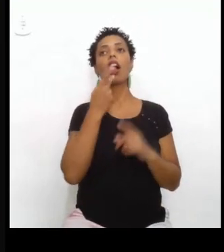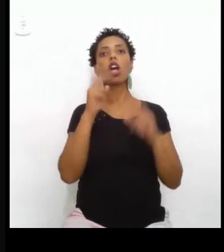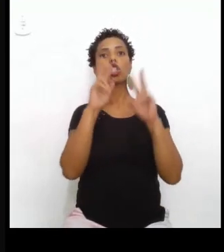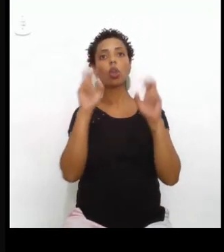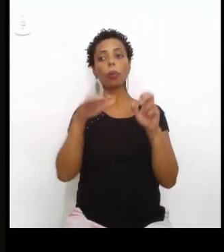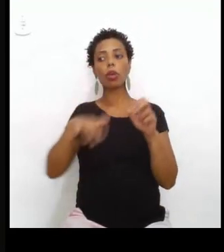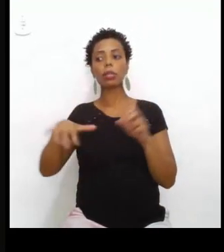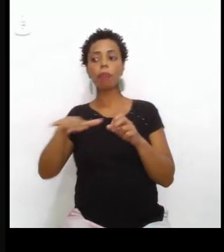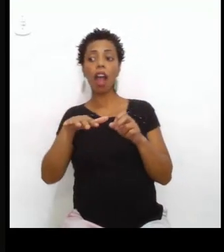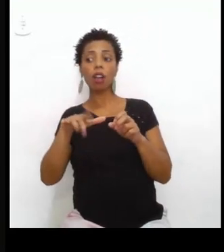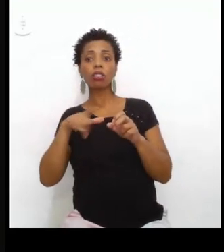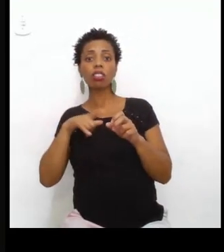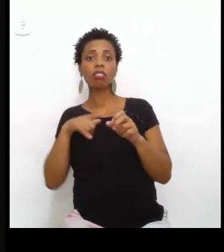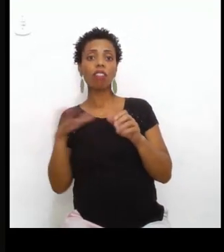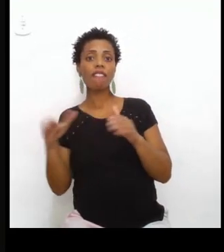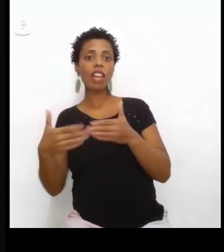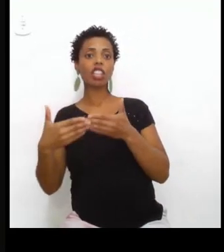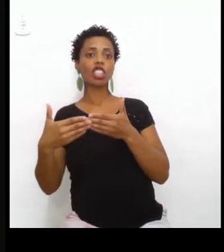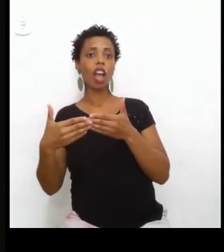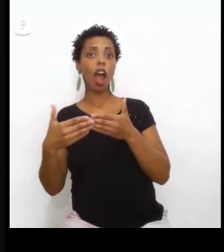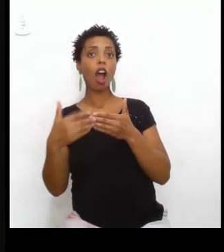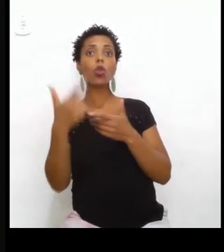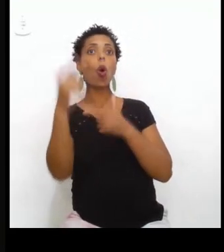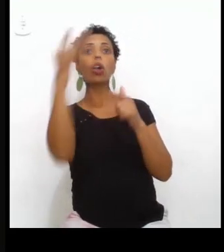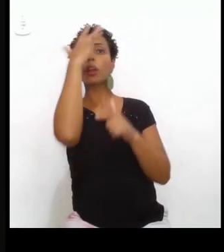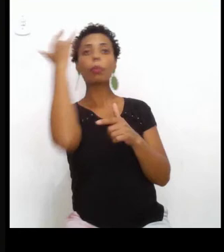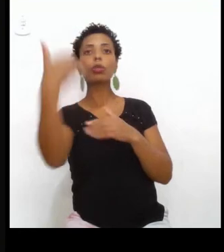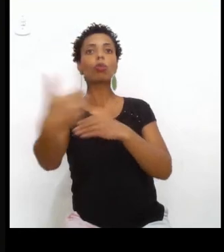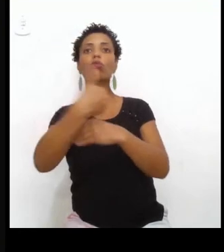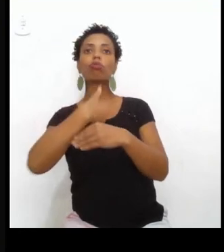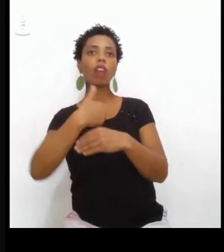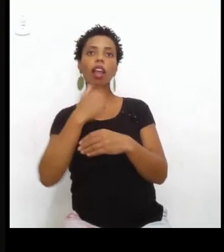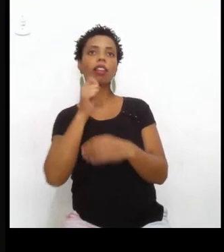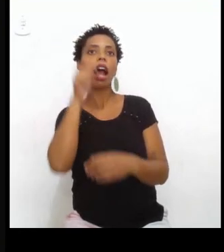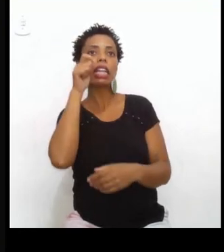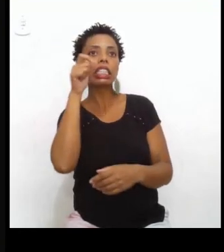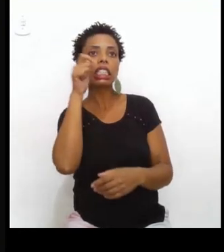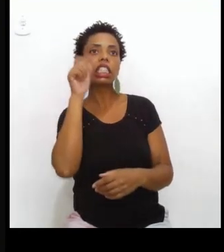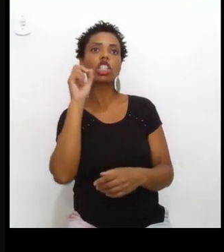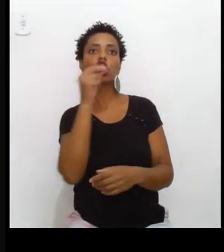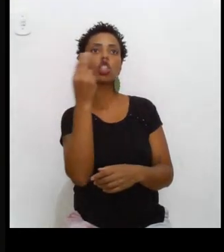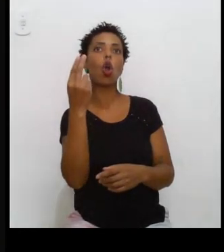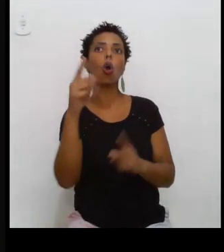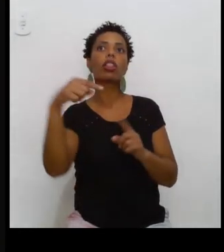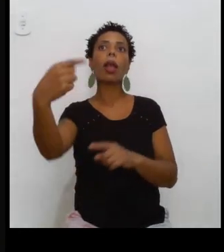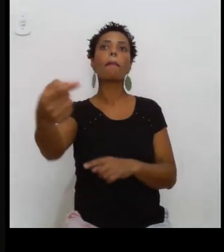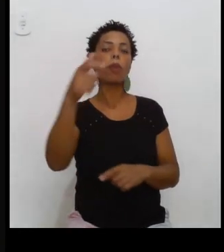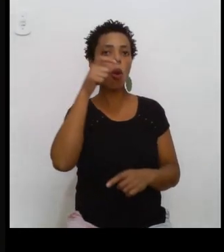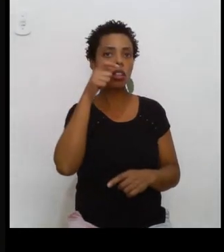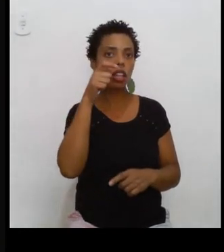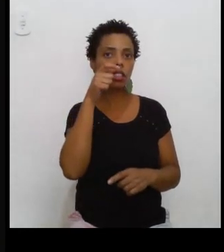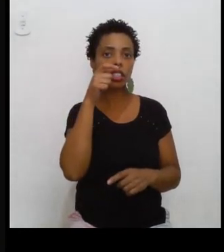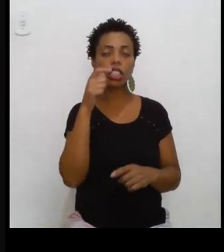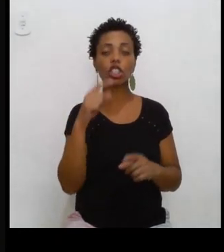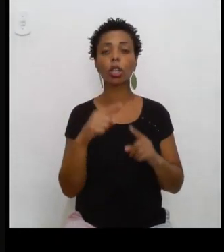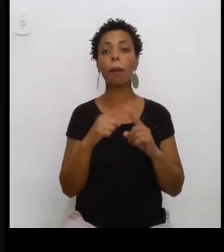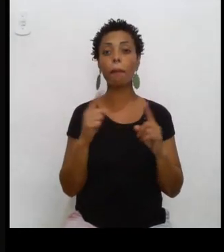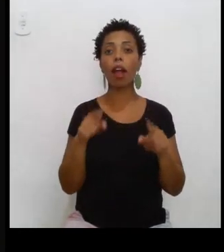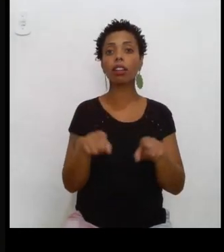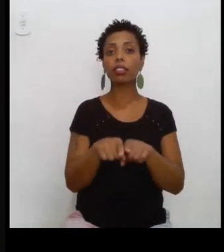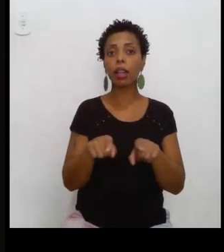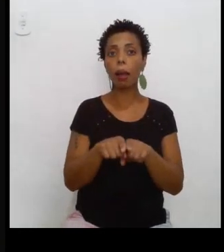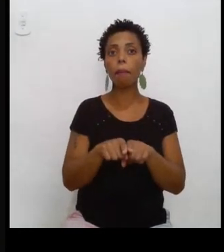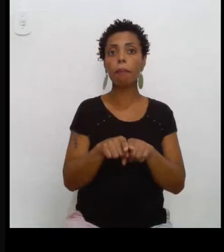pessoas estejam presente do não assistindo por aí o que vem ou eventualmente assistir mas também determinando a